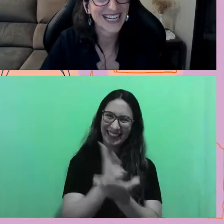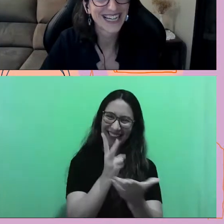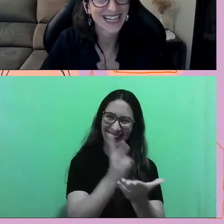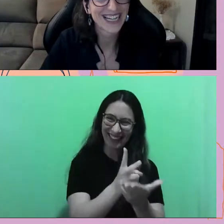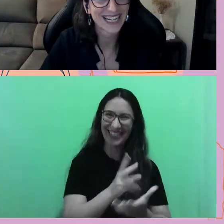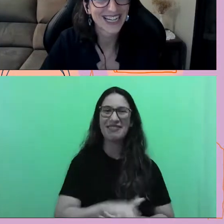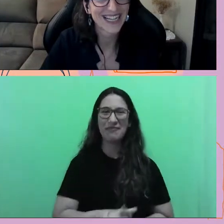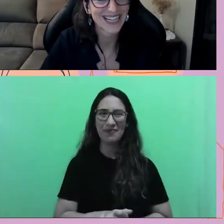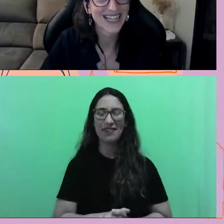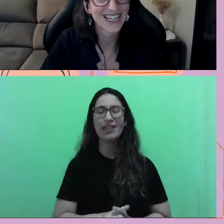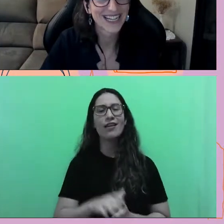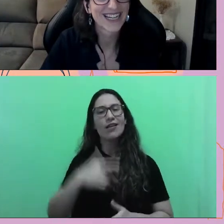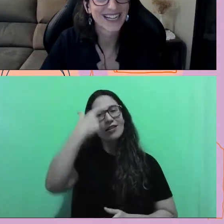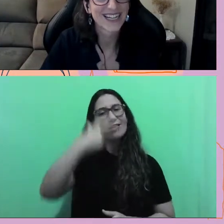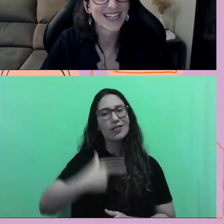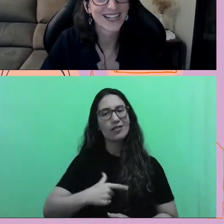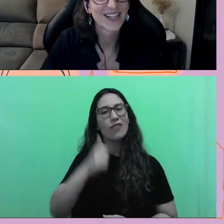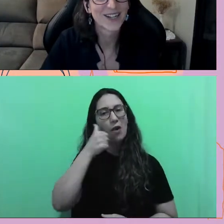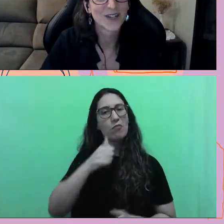Isso é ser mulher para mim.